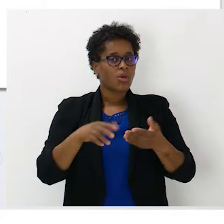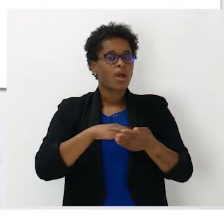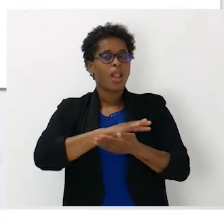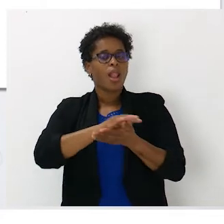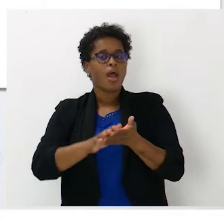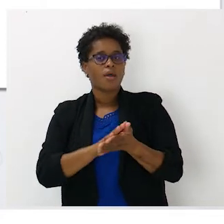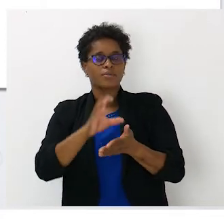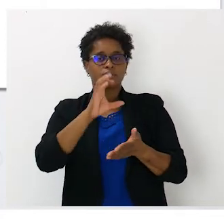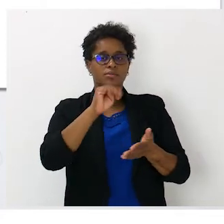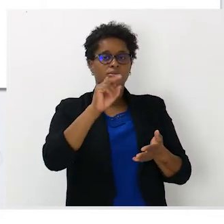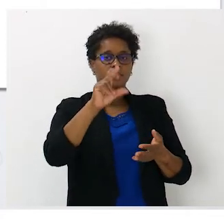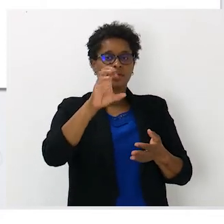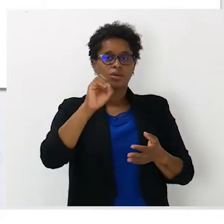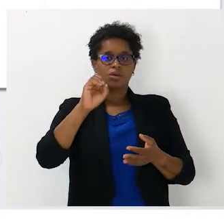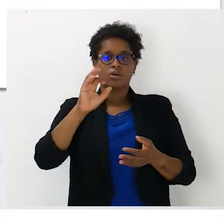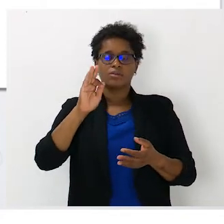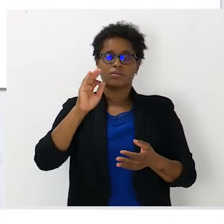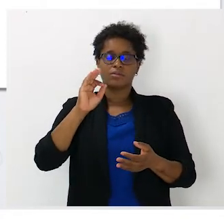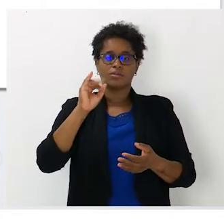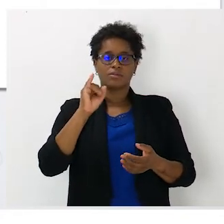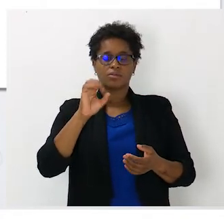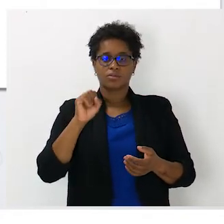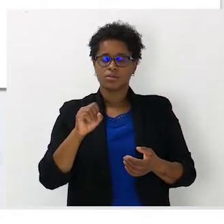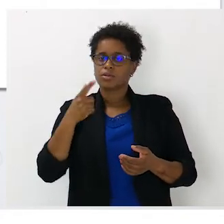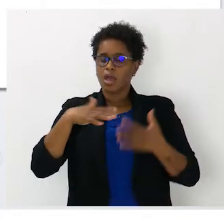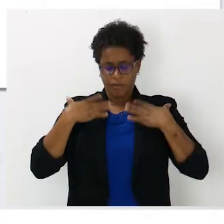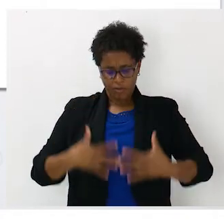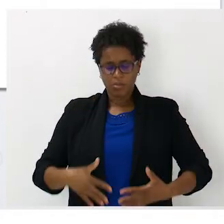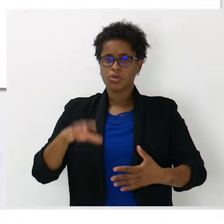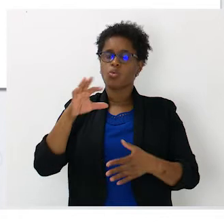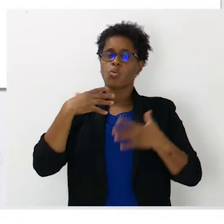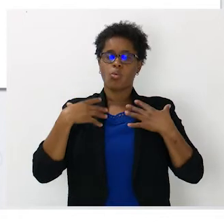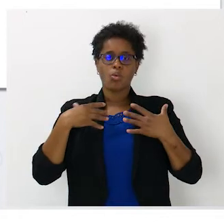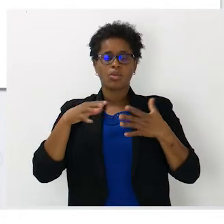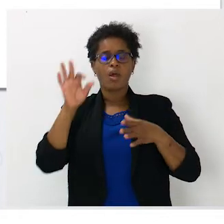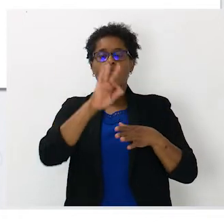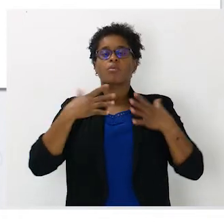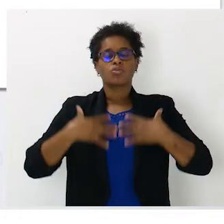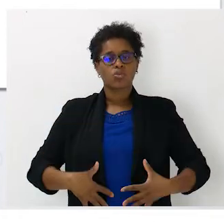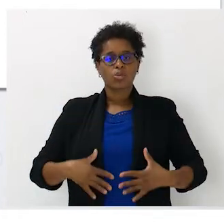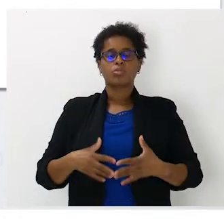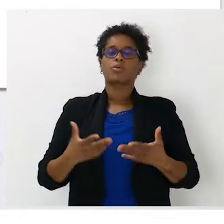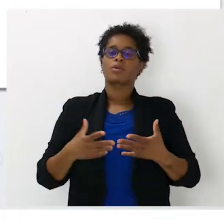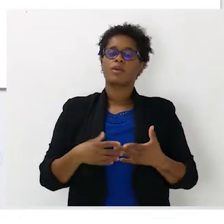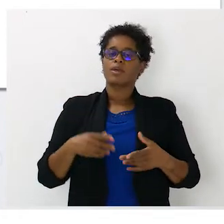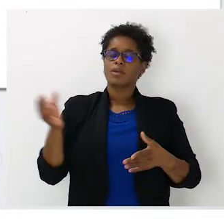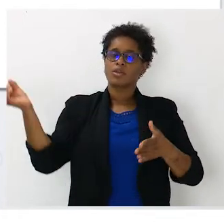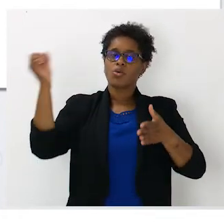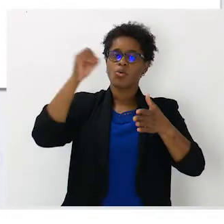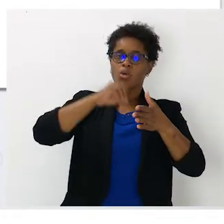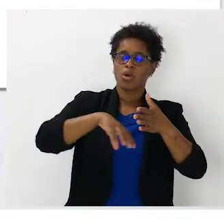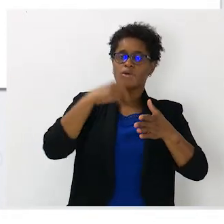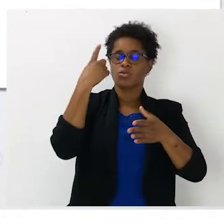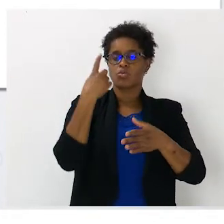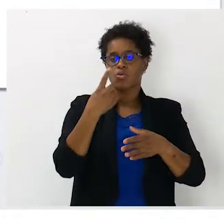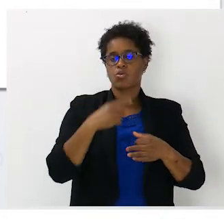levam um sarcófago que tem a forma de um corpo para a pirâmide e colocam-no numa